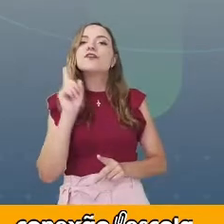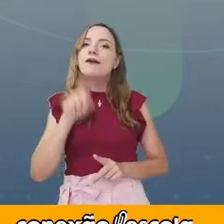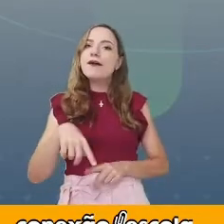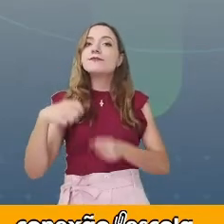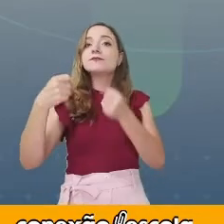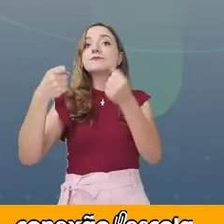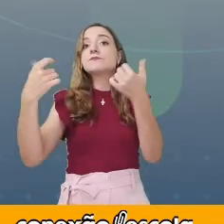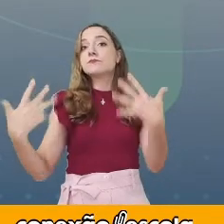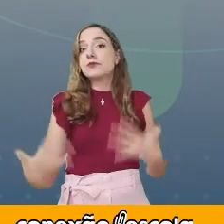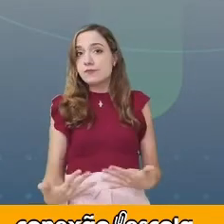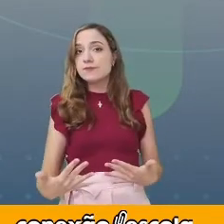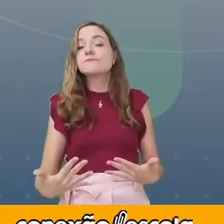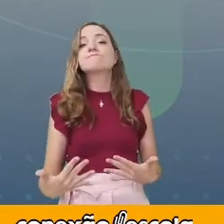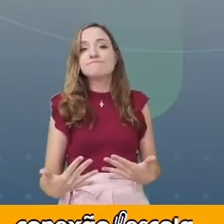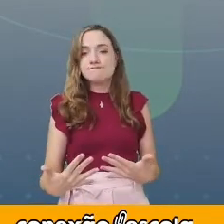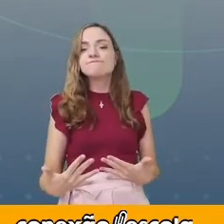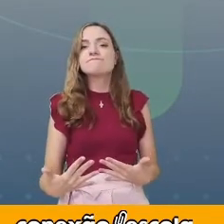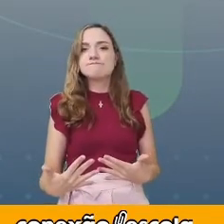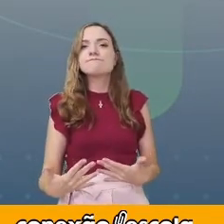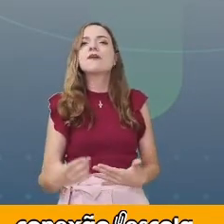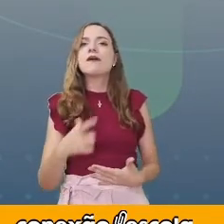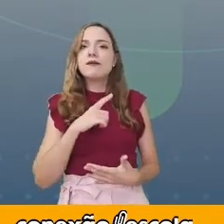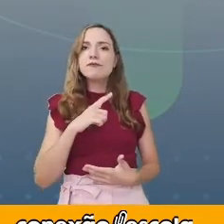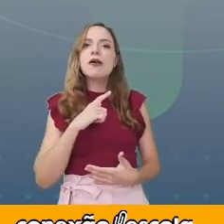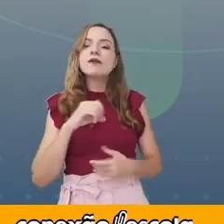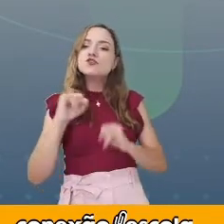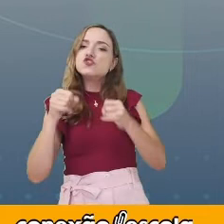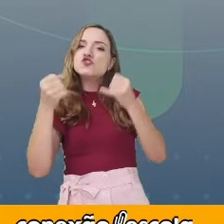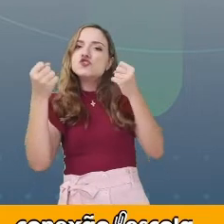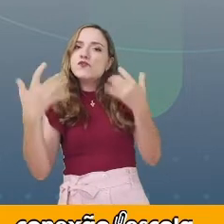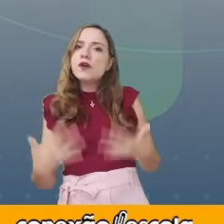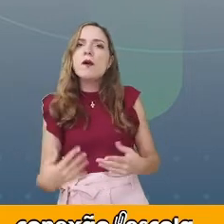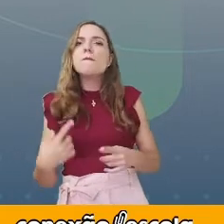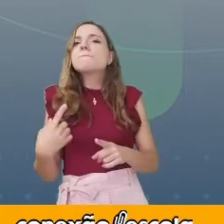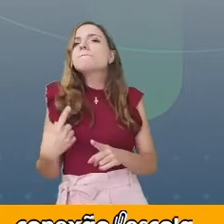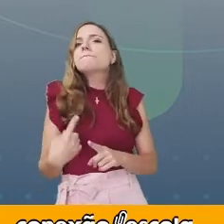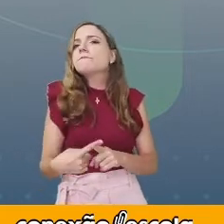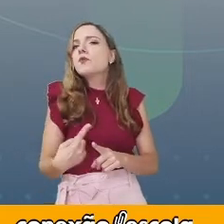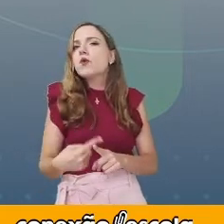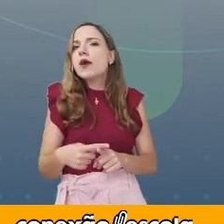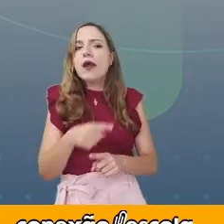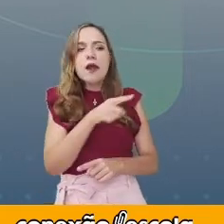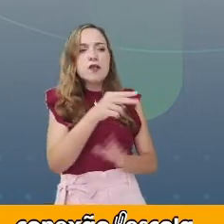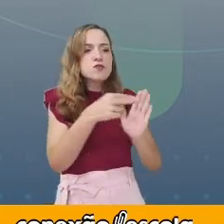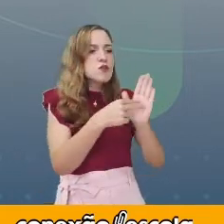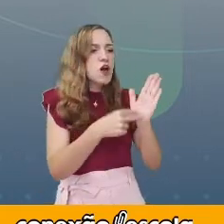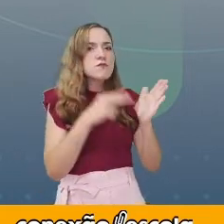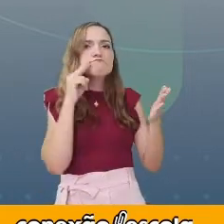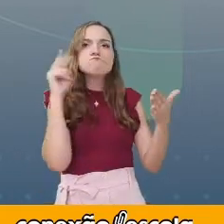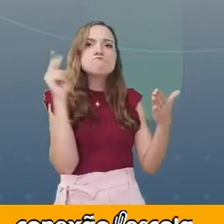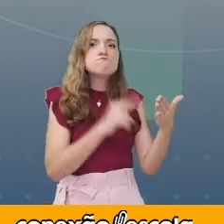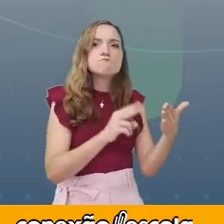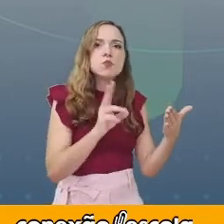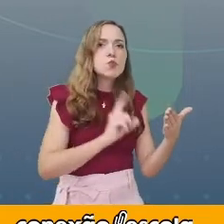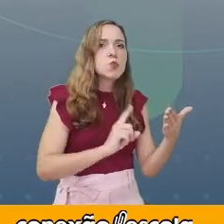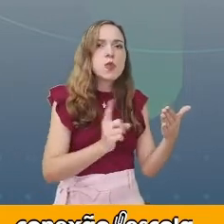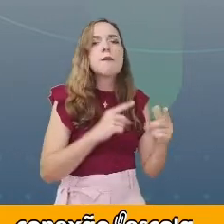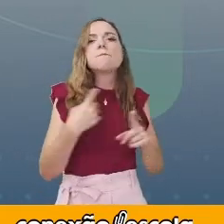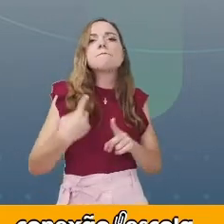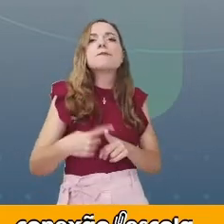contrário, está explicando, justificando por que a nota da avaliação não ficou